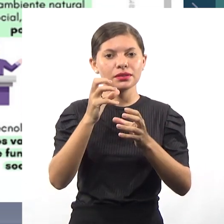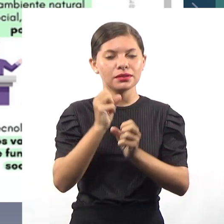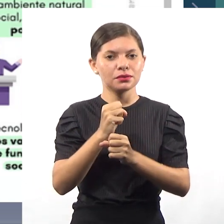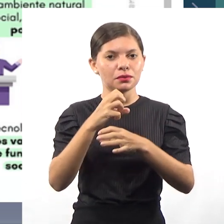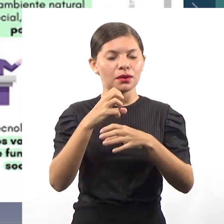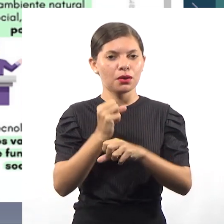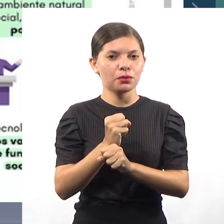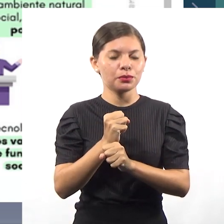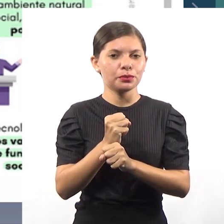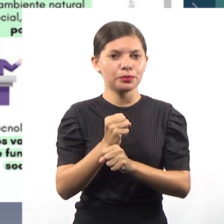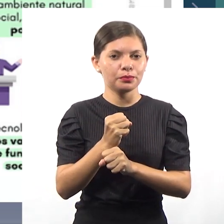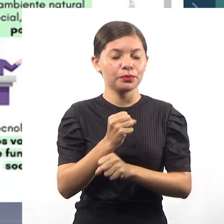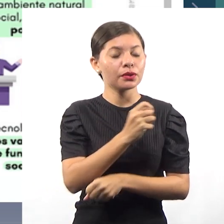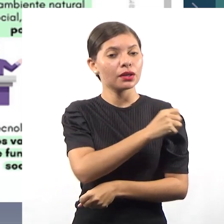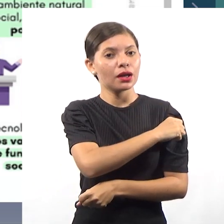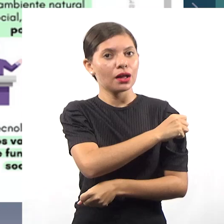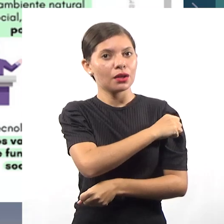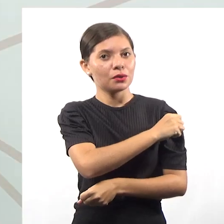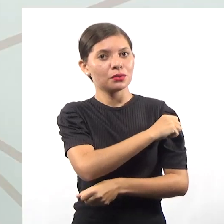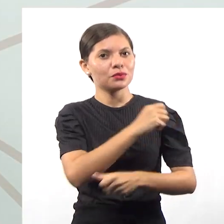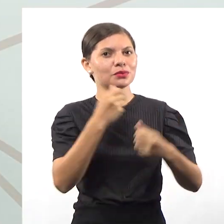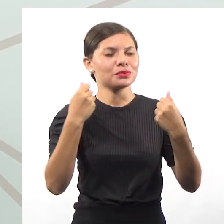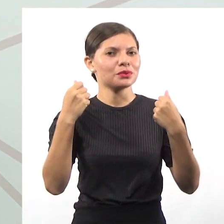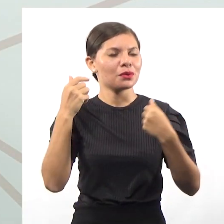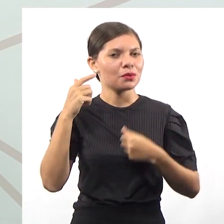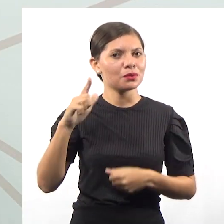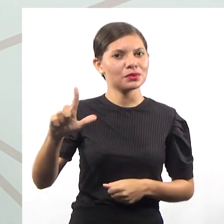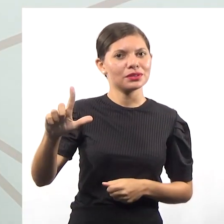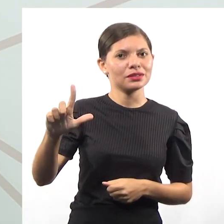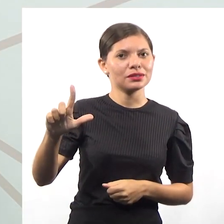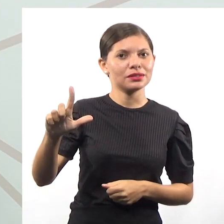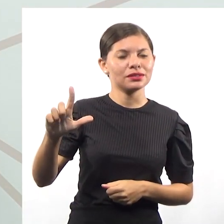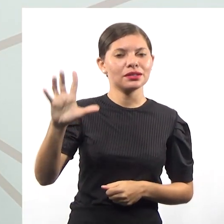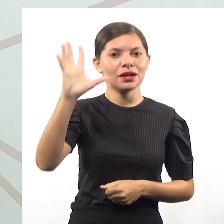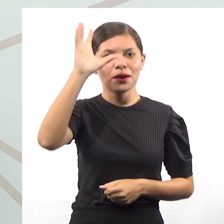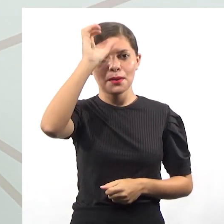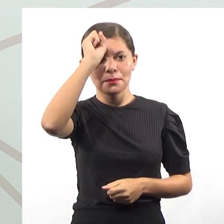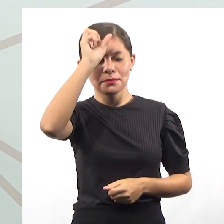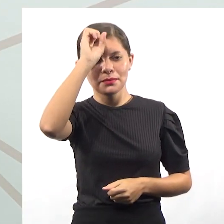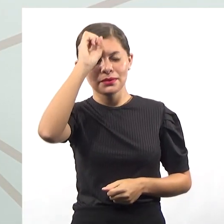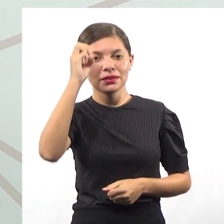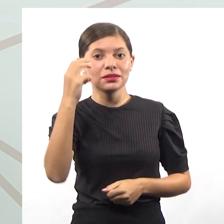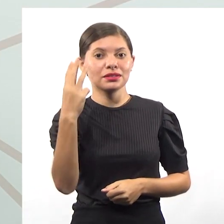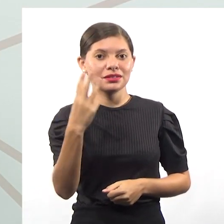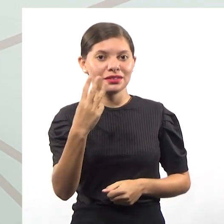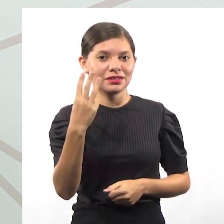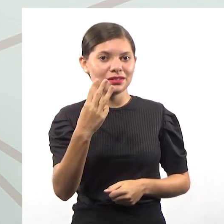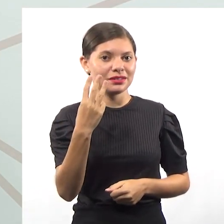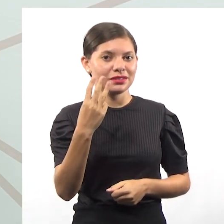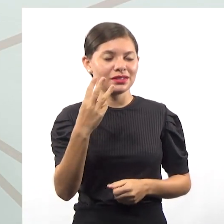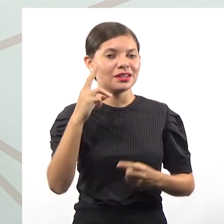cálculo. Se os nossos alunos conseguissem aprender esses 3 elementos, com